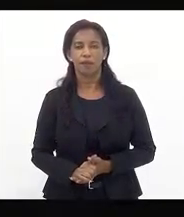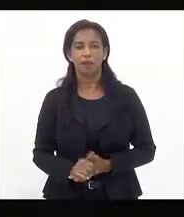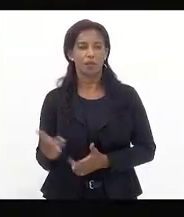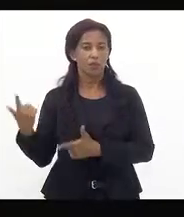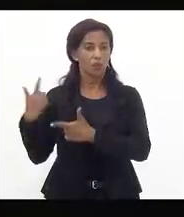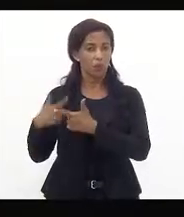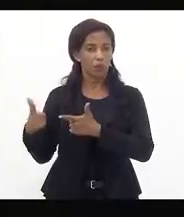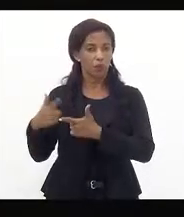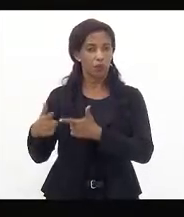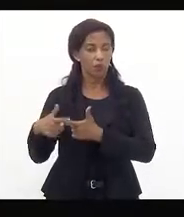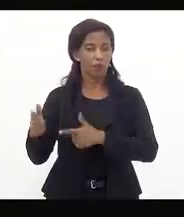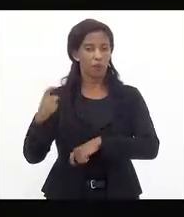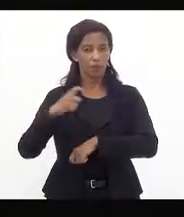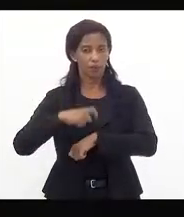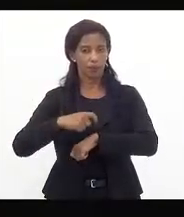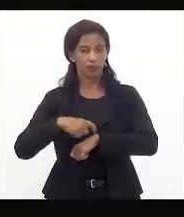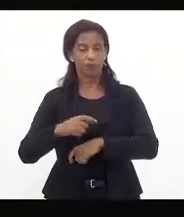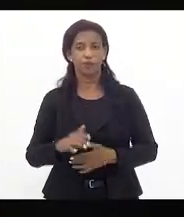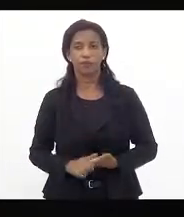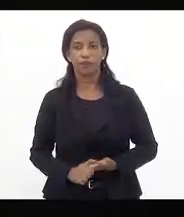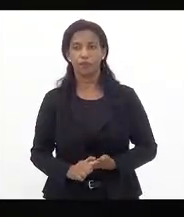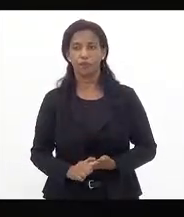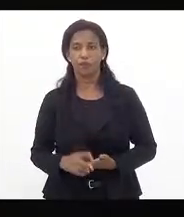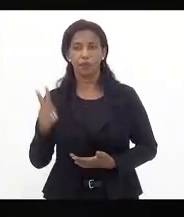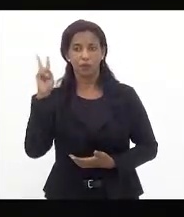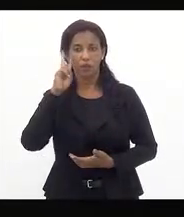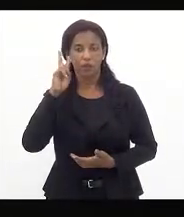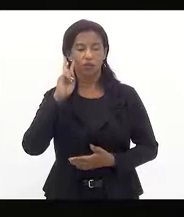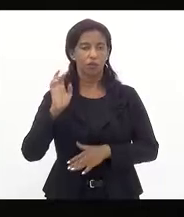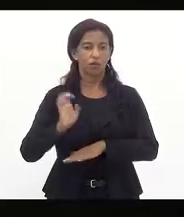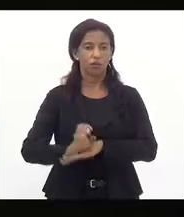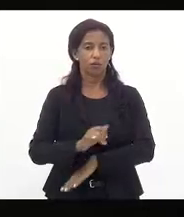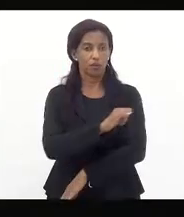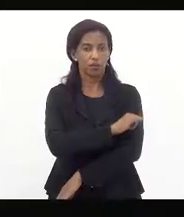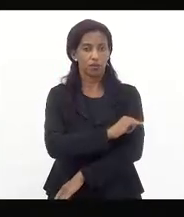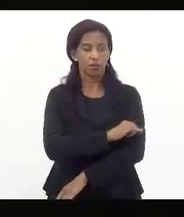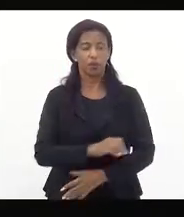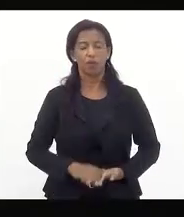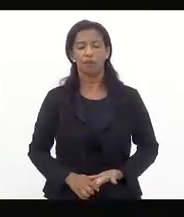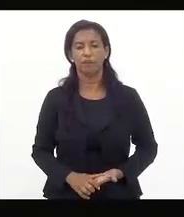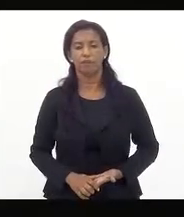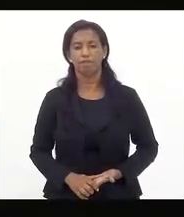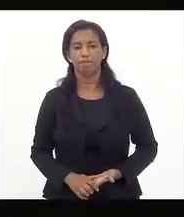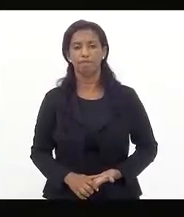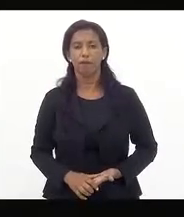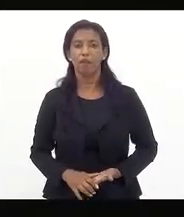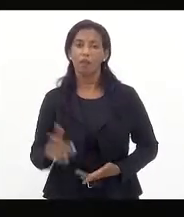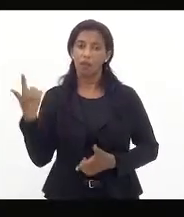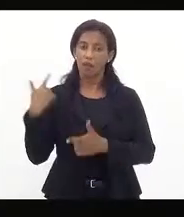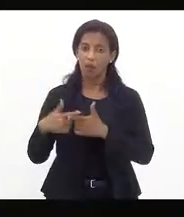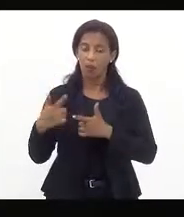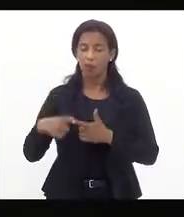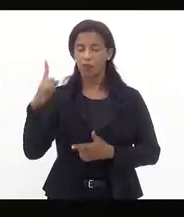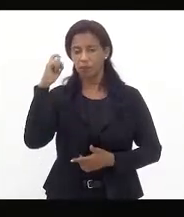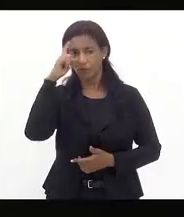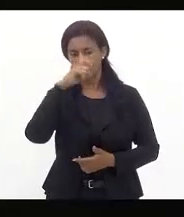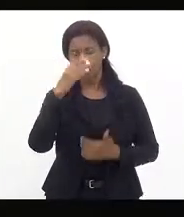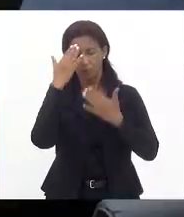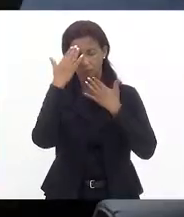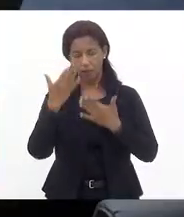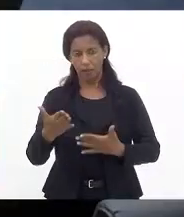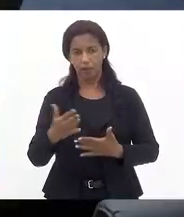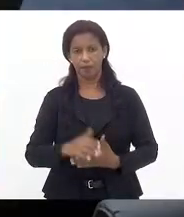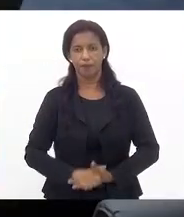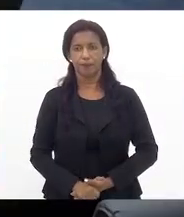grave momento na história do Estado do Rio de Janeiro. Uma quadra histórica bem complexa, bem difícil. Obrigada,